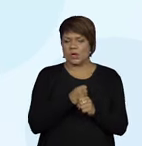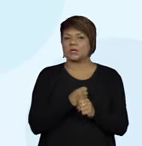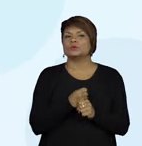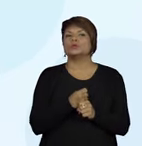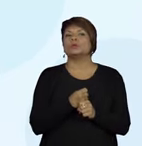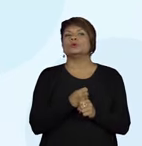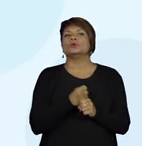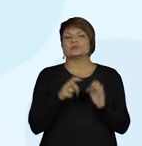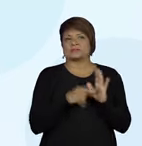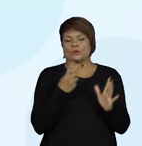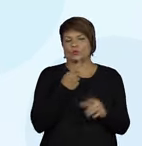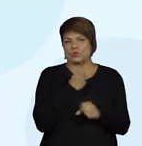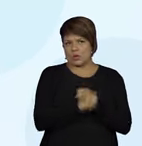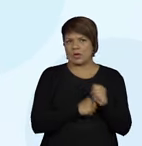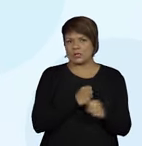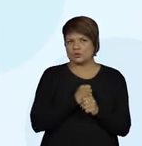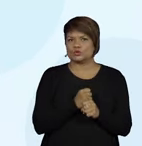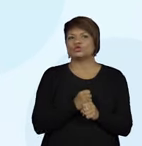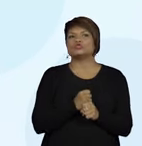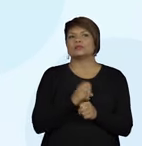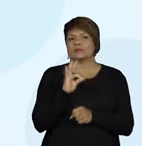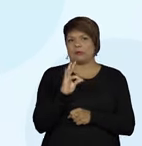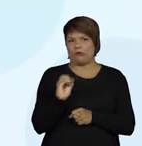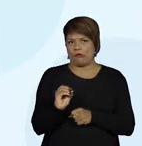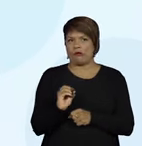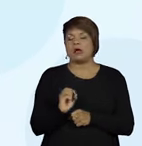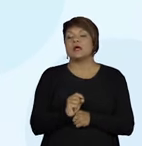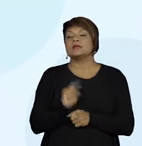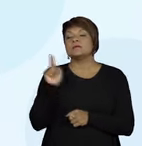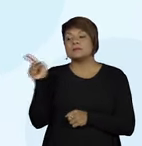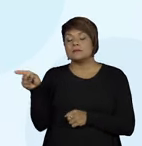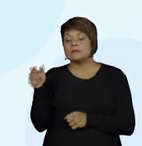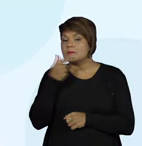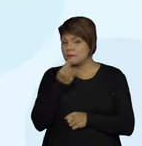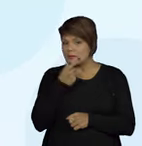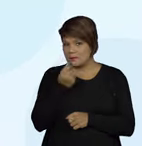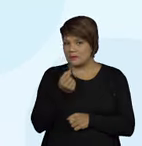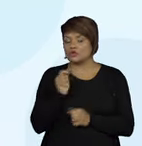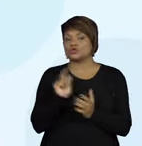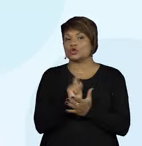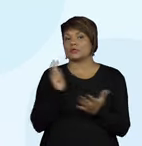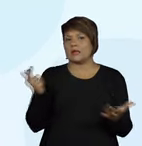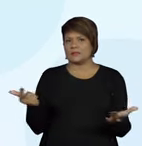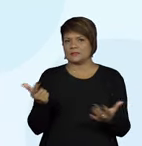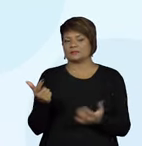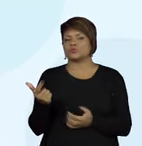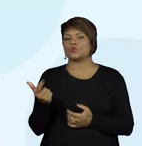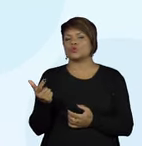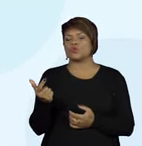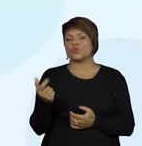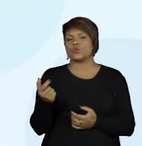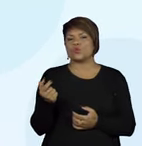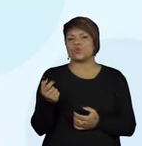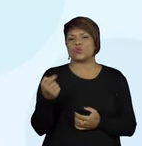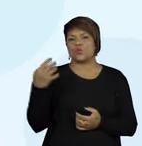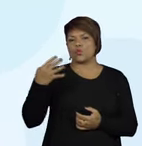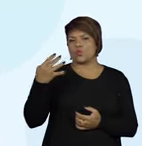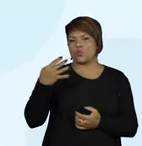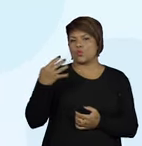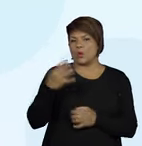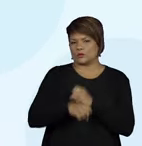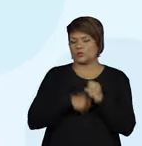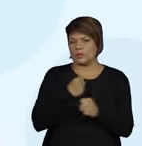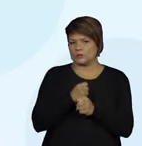ocupacional e ele no 4º ano de jornalismo. E aí, onde eles se conheceram, galera? Essa ficou fácil, hein?